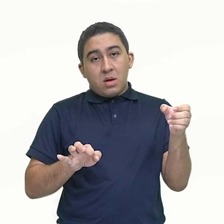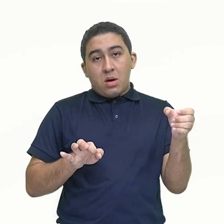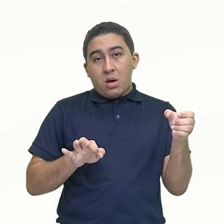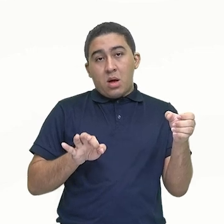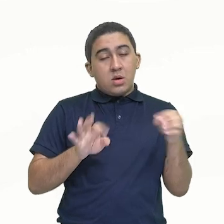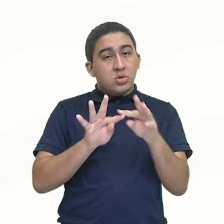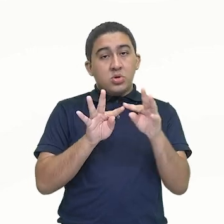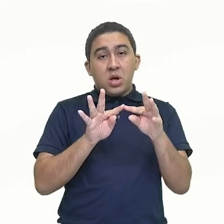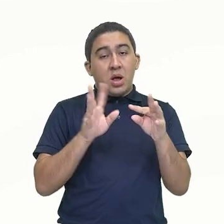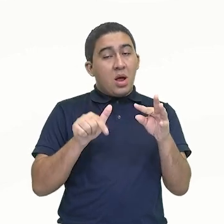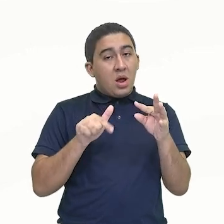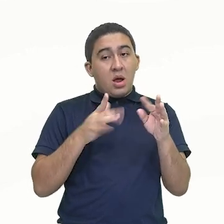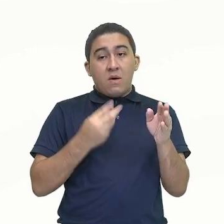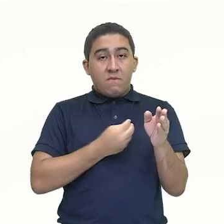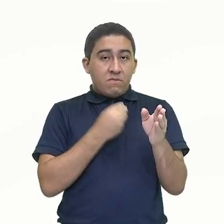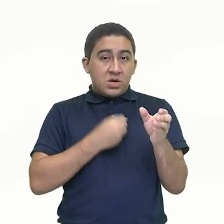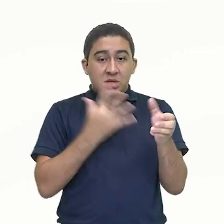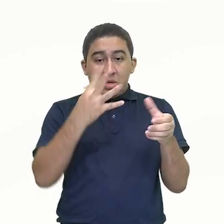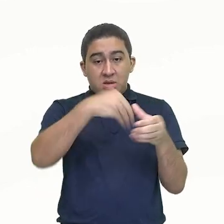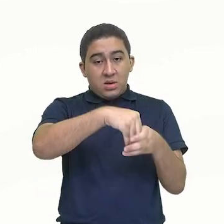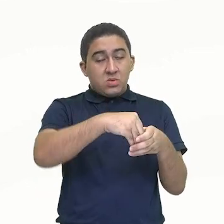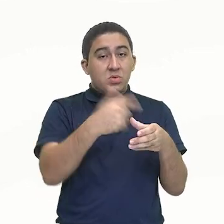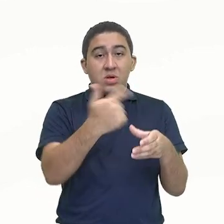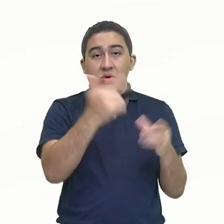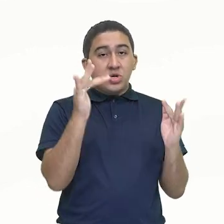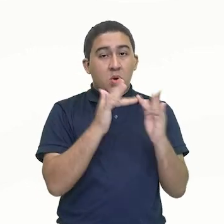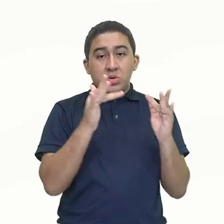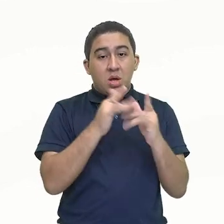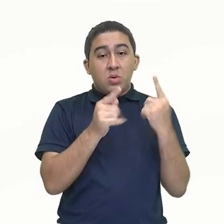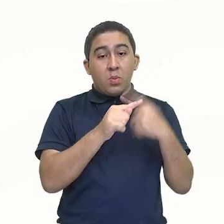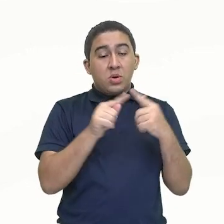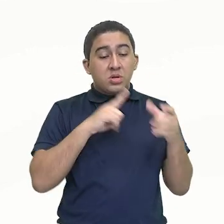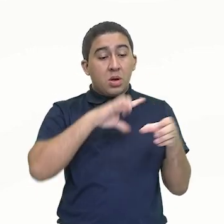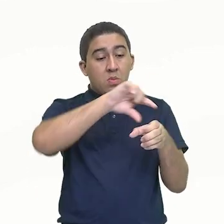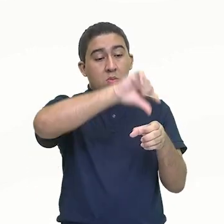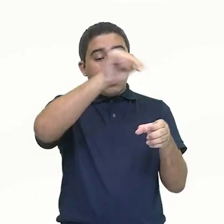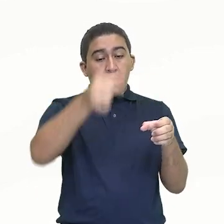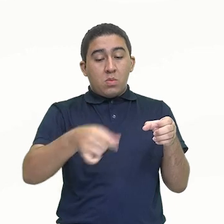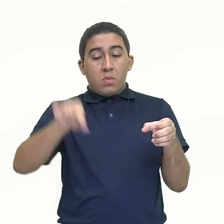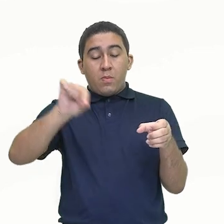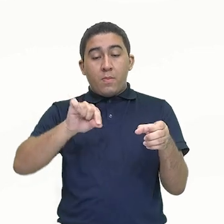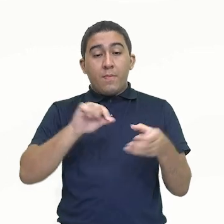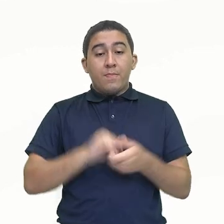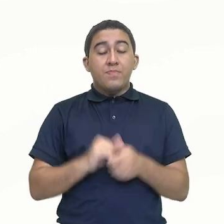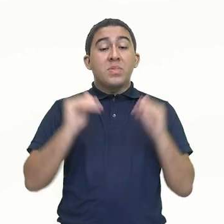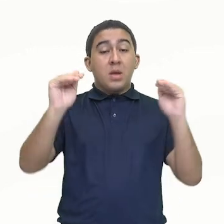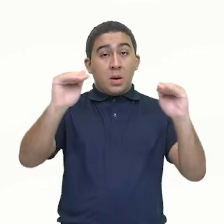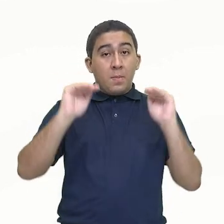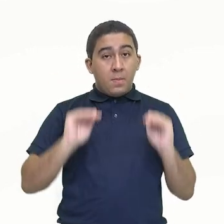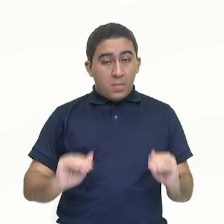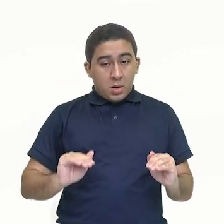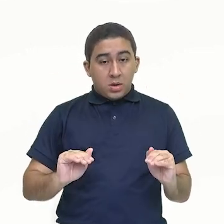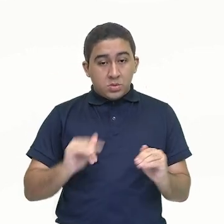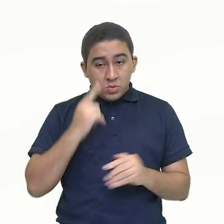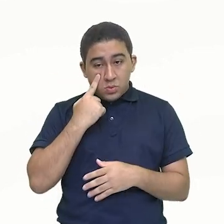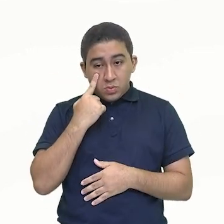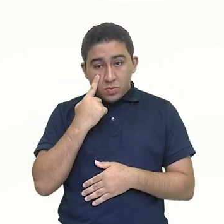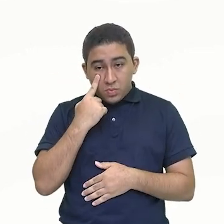mesmo invisíveis, não tinham acesso à solução. E nesse segundo momento